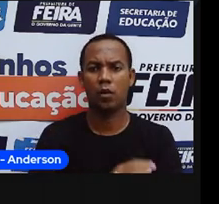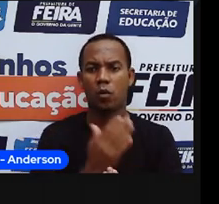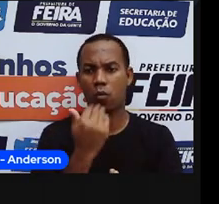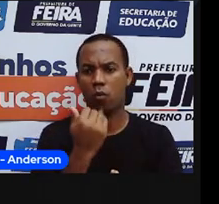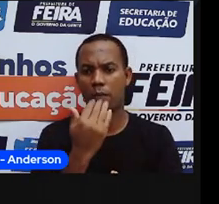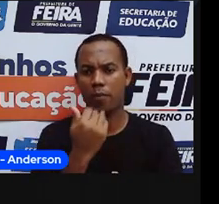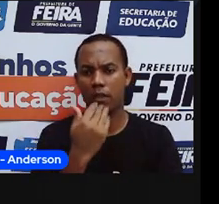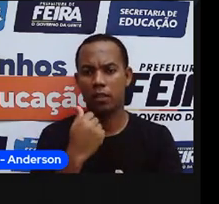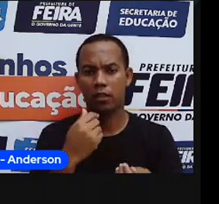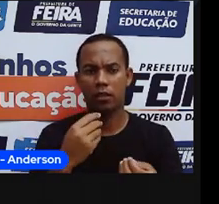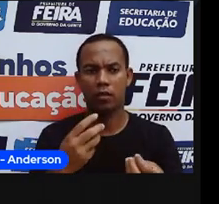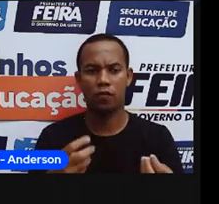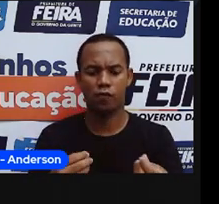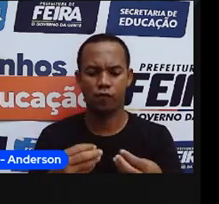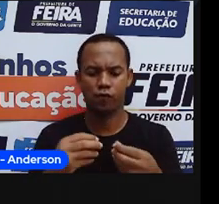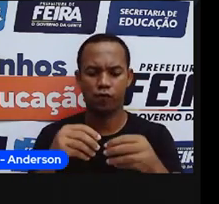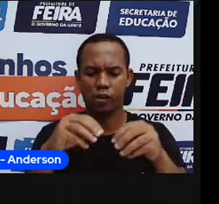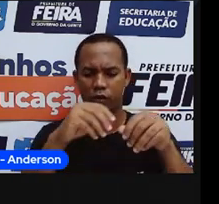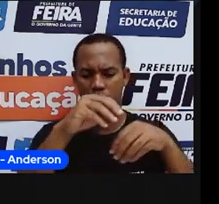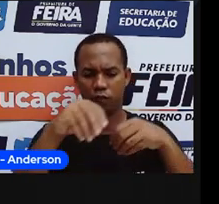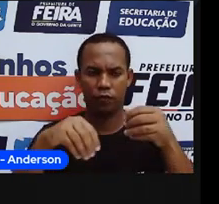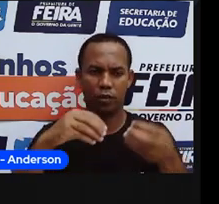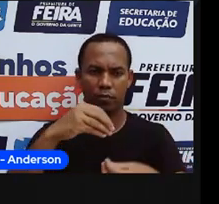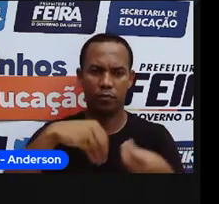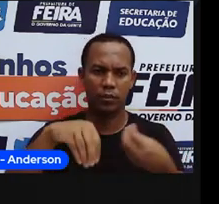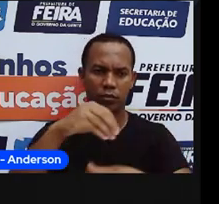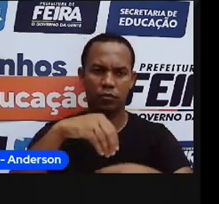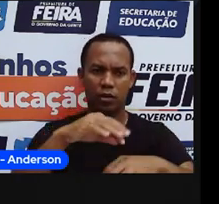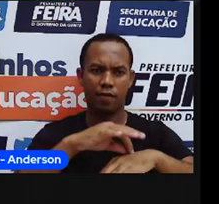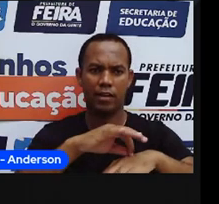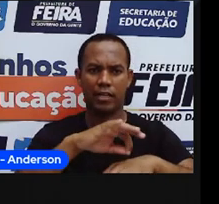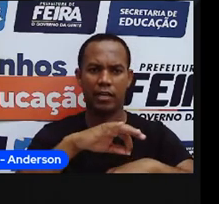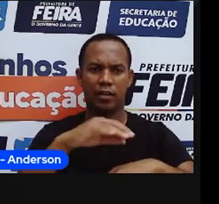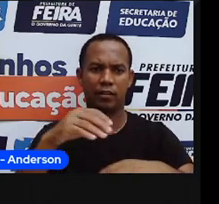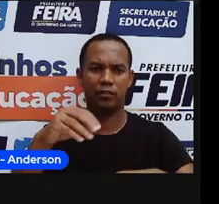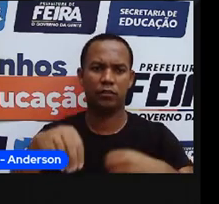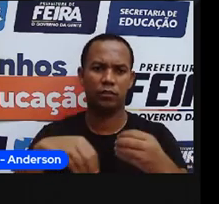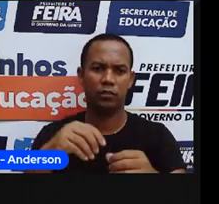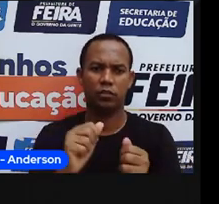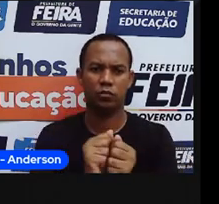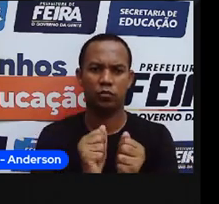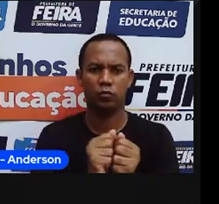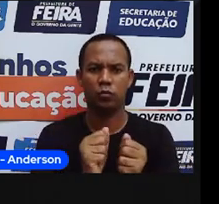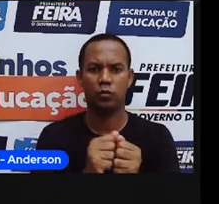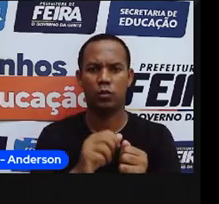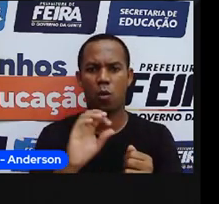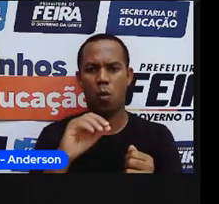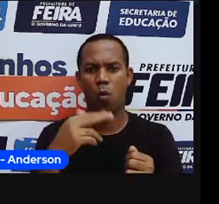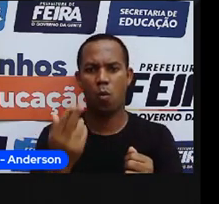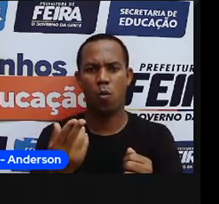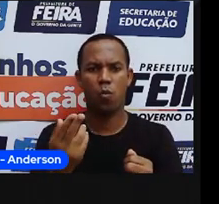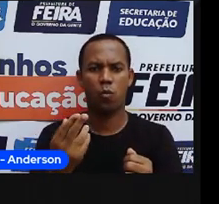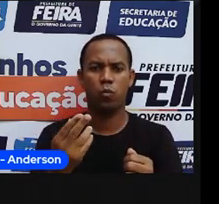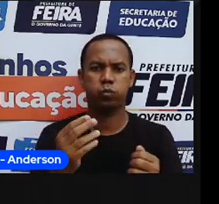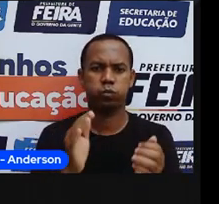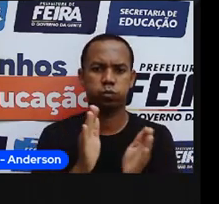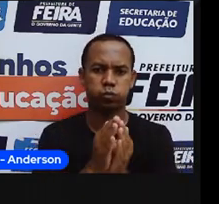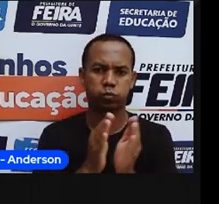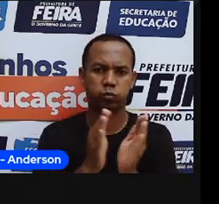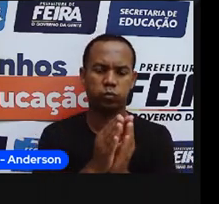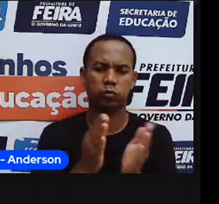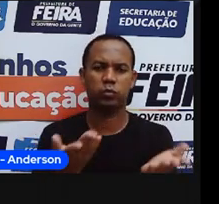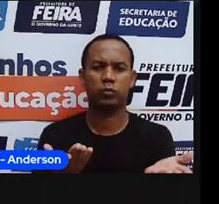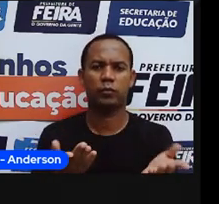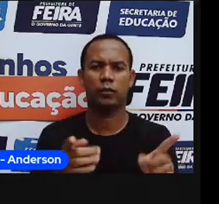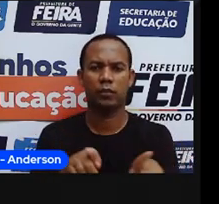a farofa. Amo. Que em algumas regiões também é chamada de paçoca. Além disso,